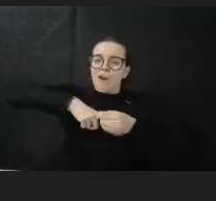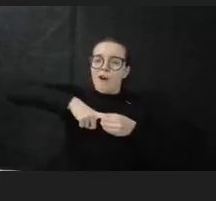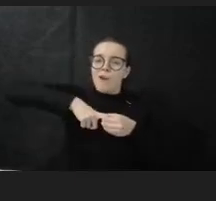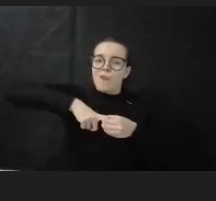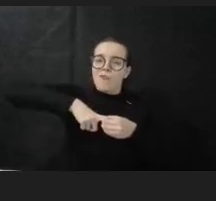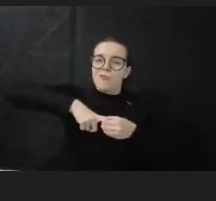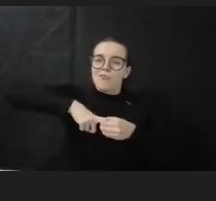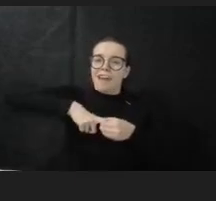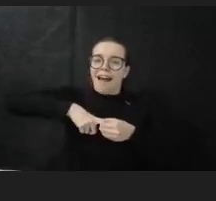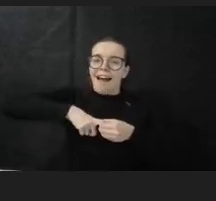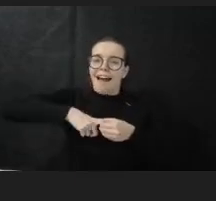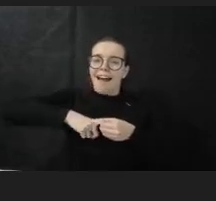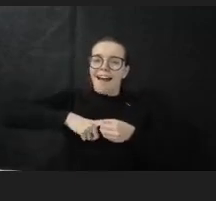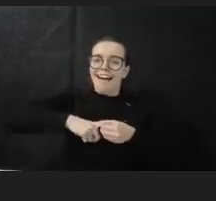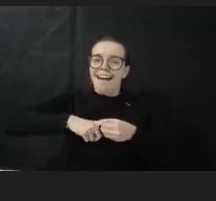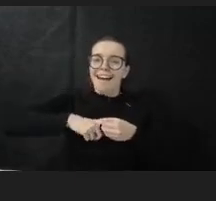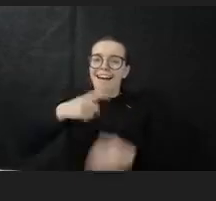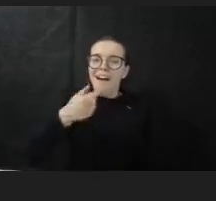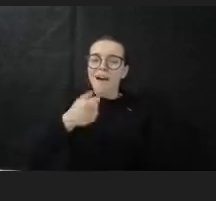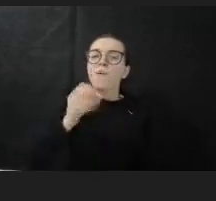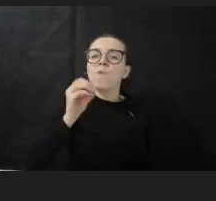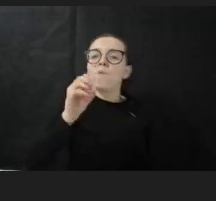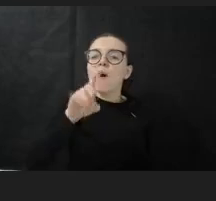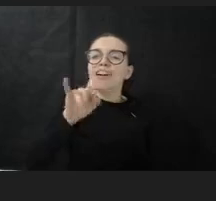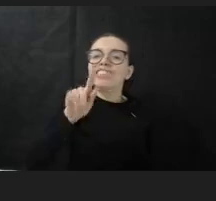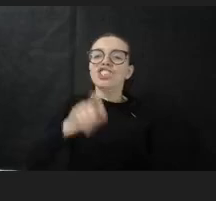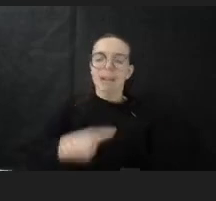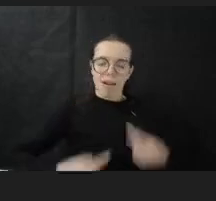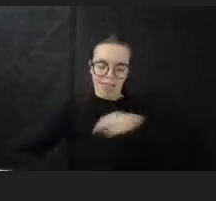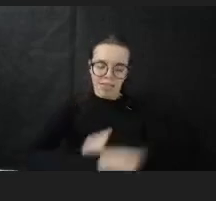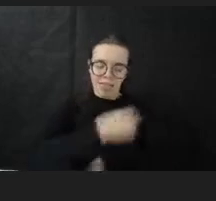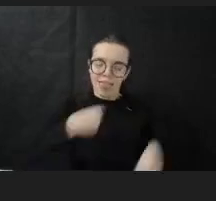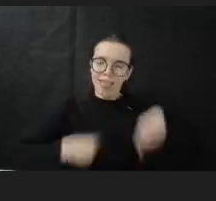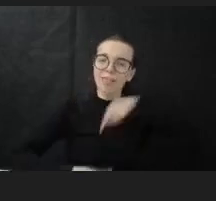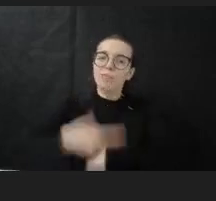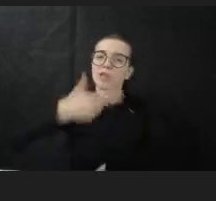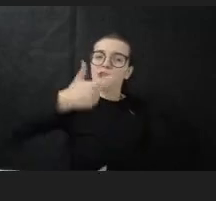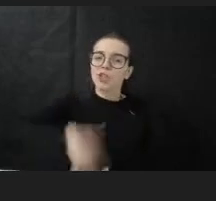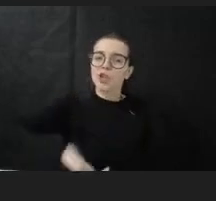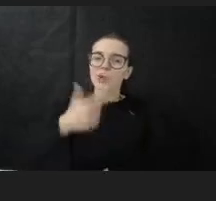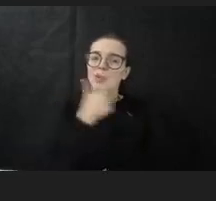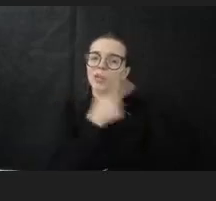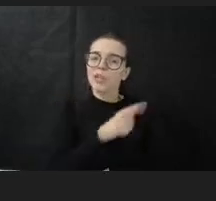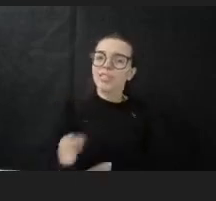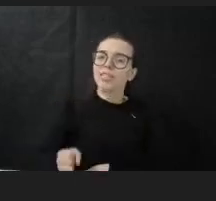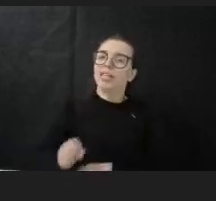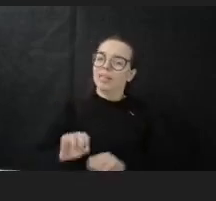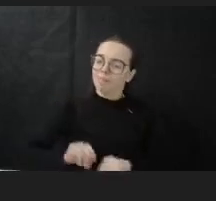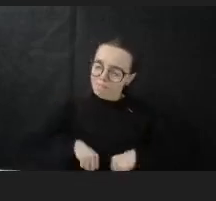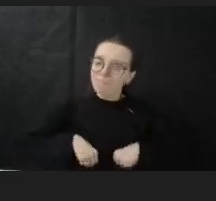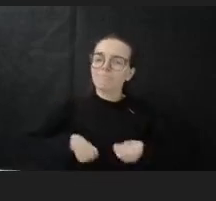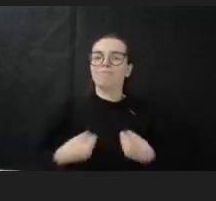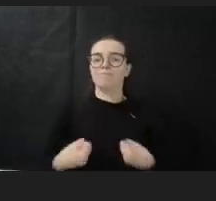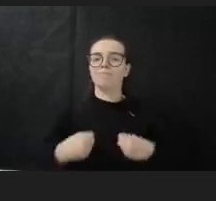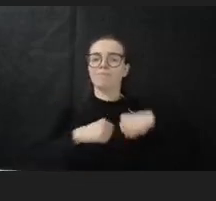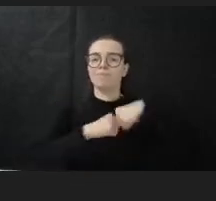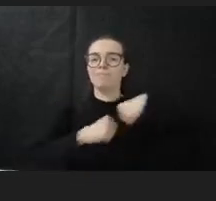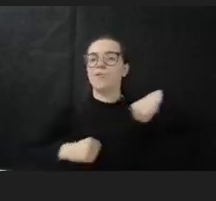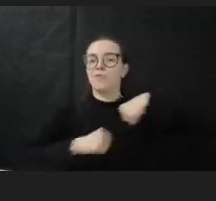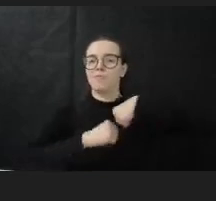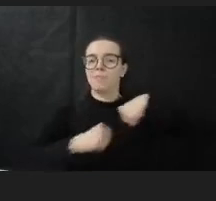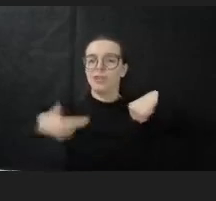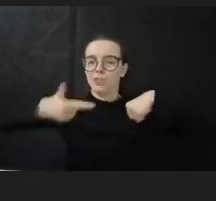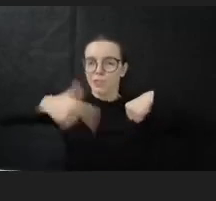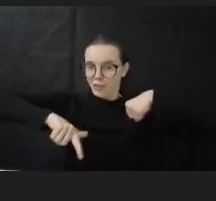oxigenar novamente, para ele poder ganhar força e poder executar novamente o movimento. E é justamente isso que nesse processo de repetição